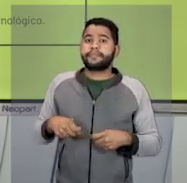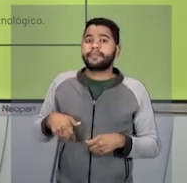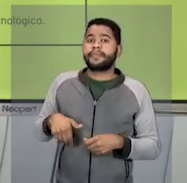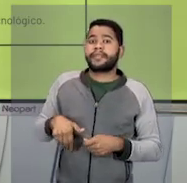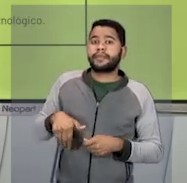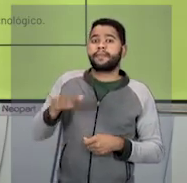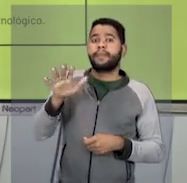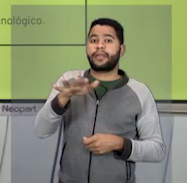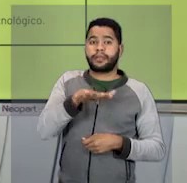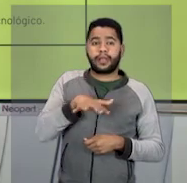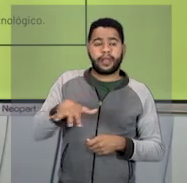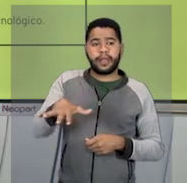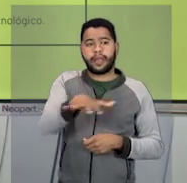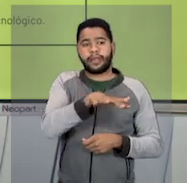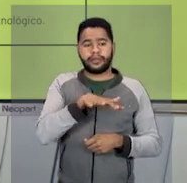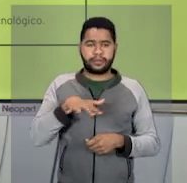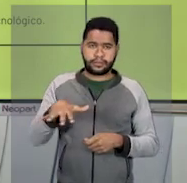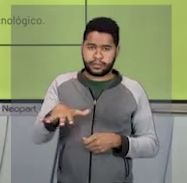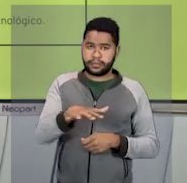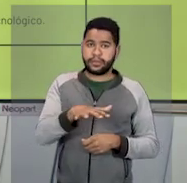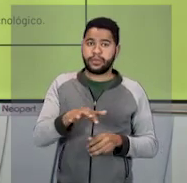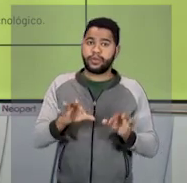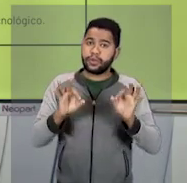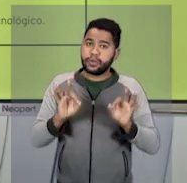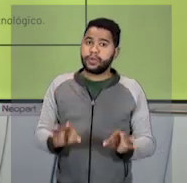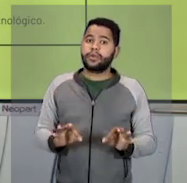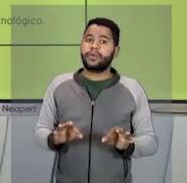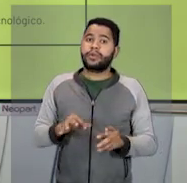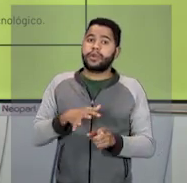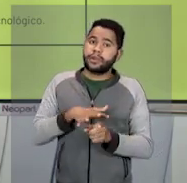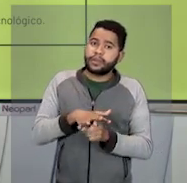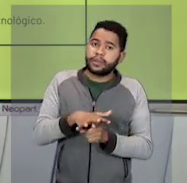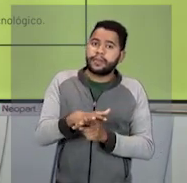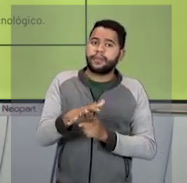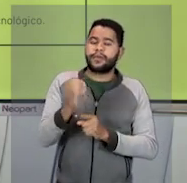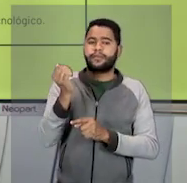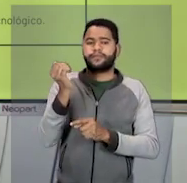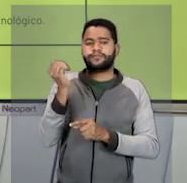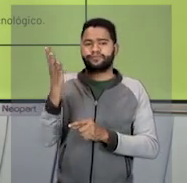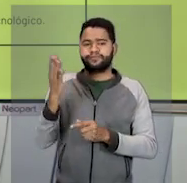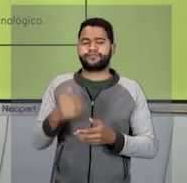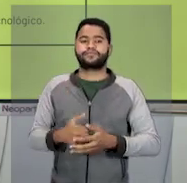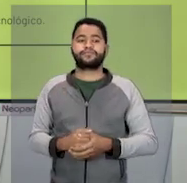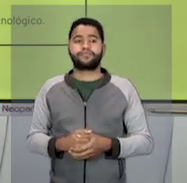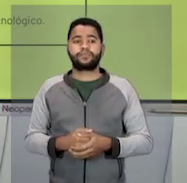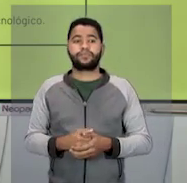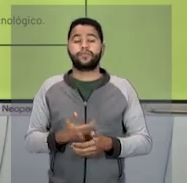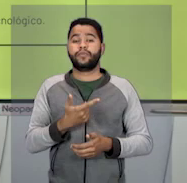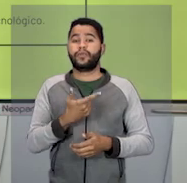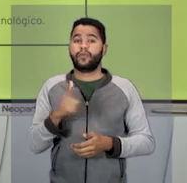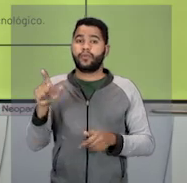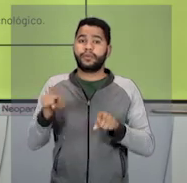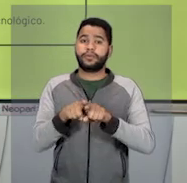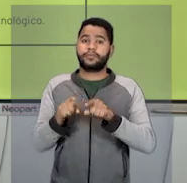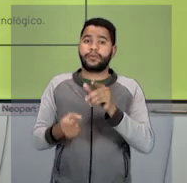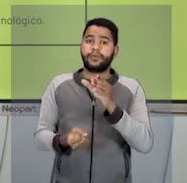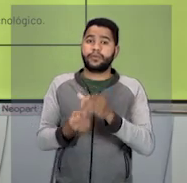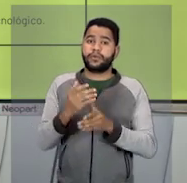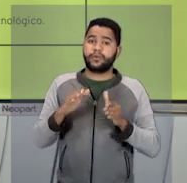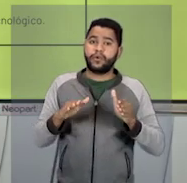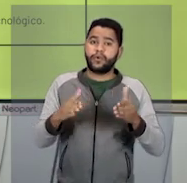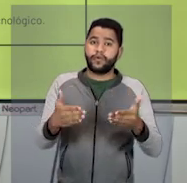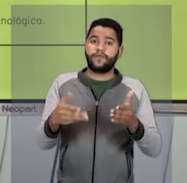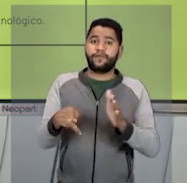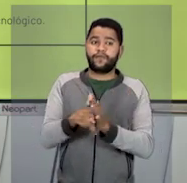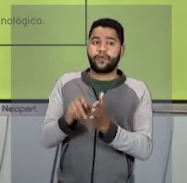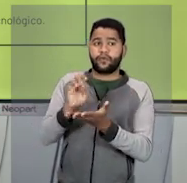de áreas, mais de espaço, justamente pela essa demanda internacional. Outra questão é a produção voltada para